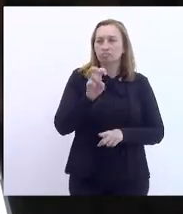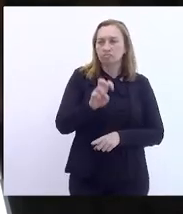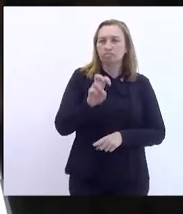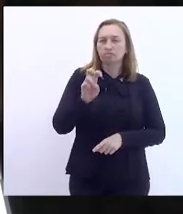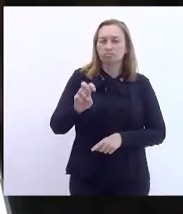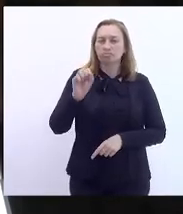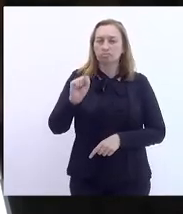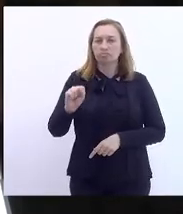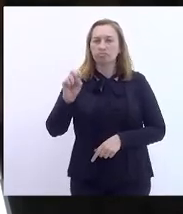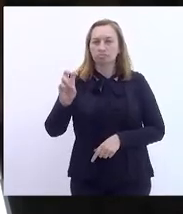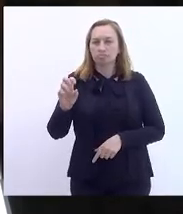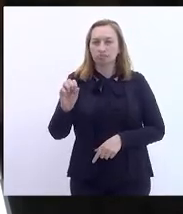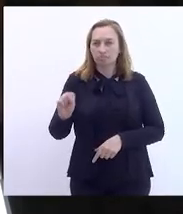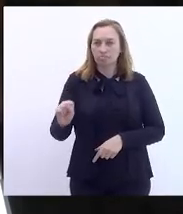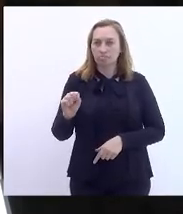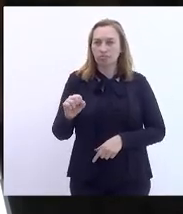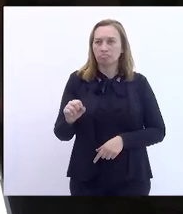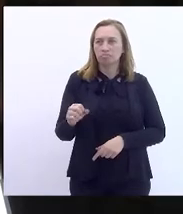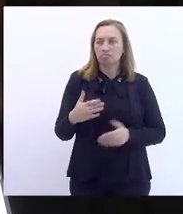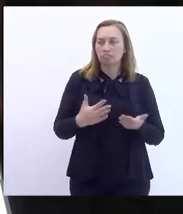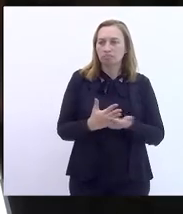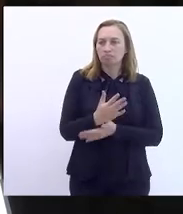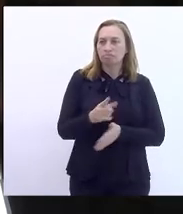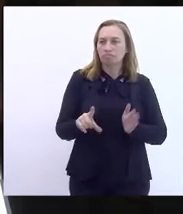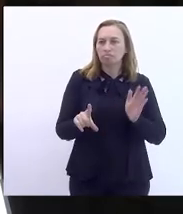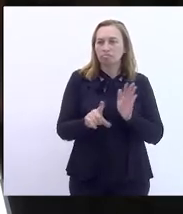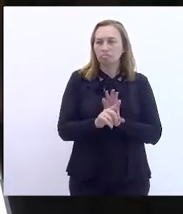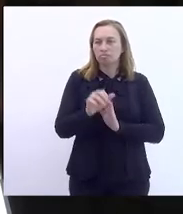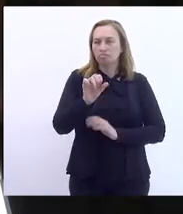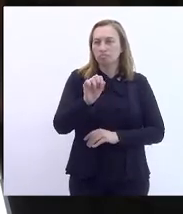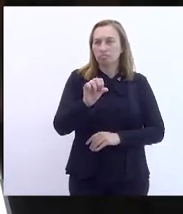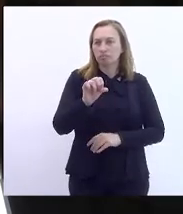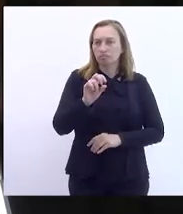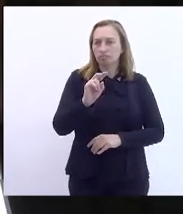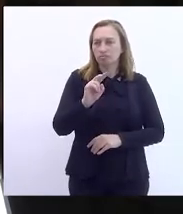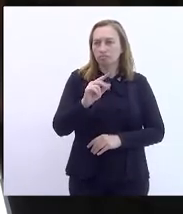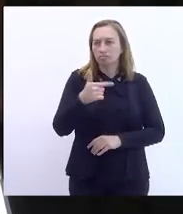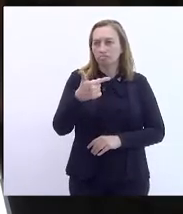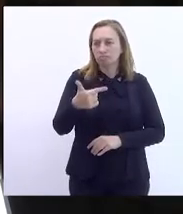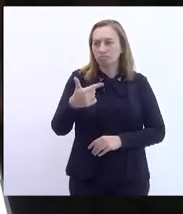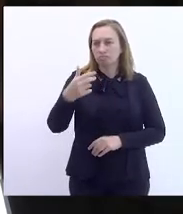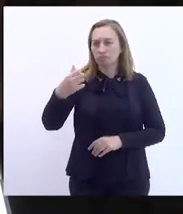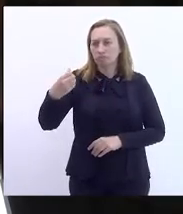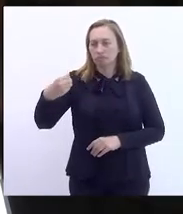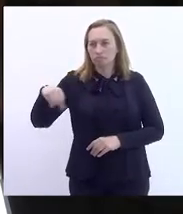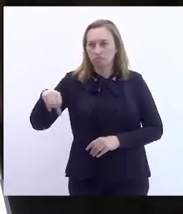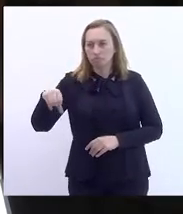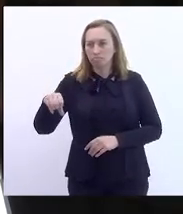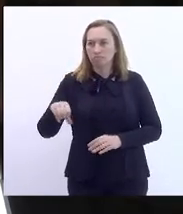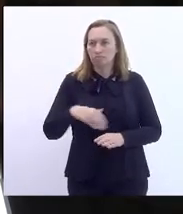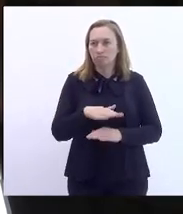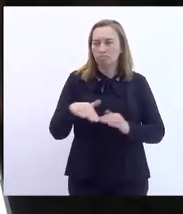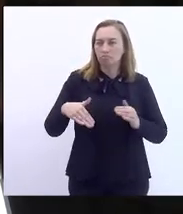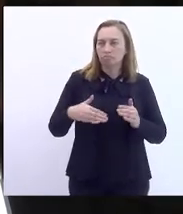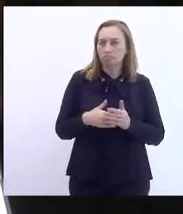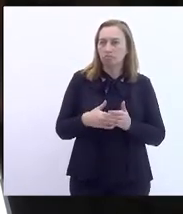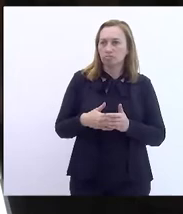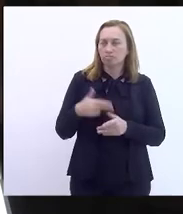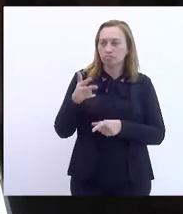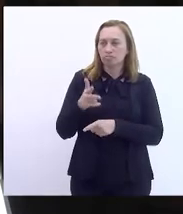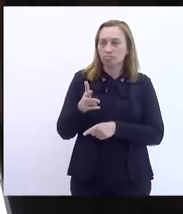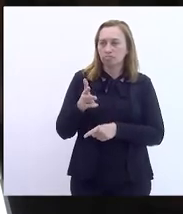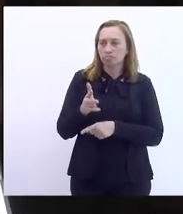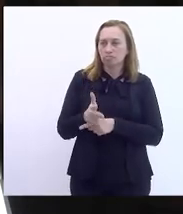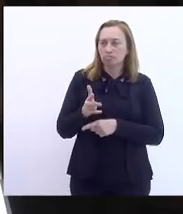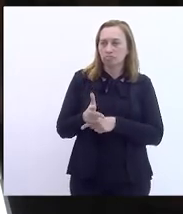5588 que foi aprovado em 2009 que previa a instalação de câmeras em todas as viaturas do estado e